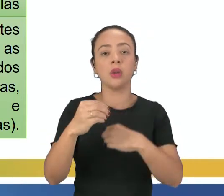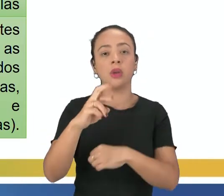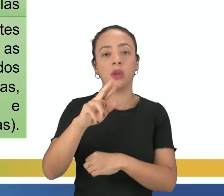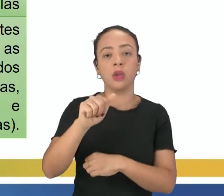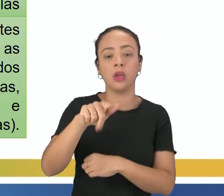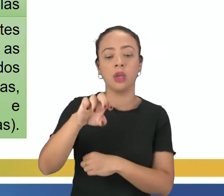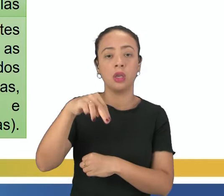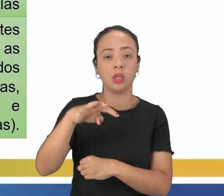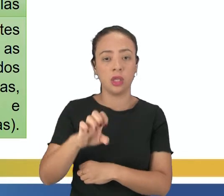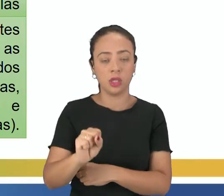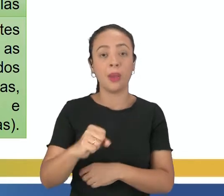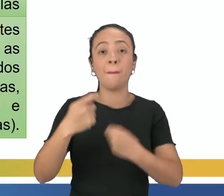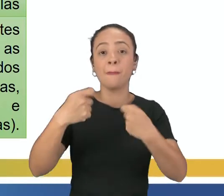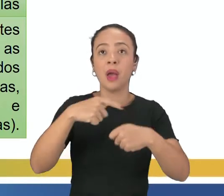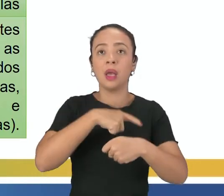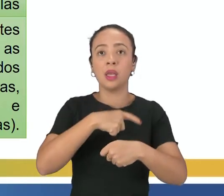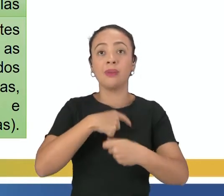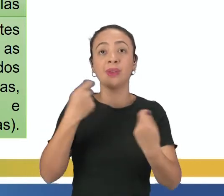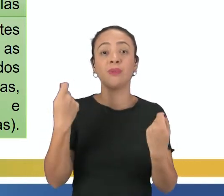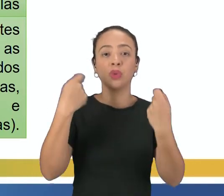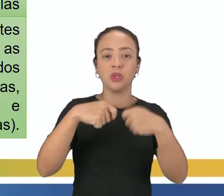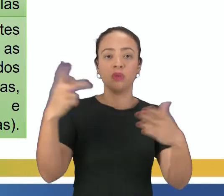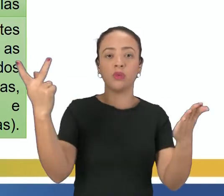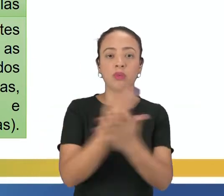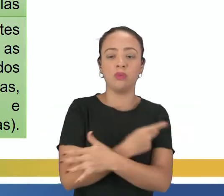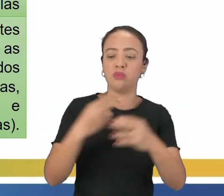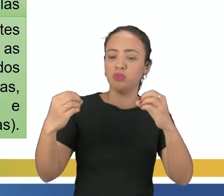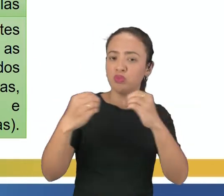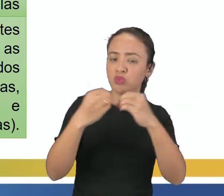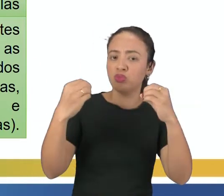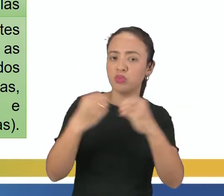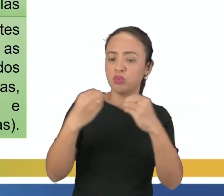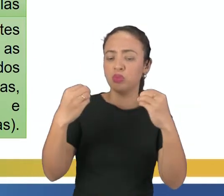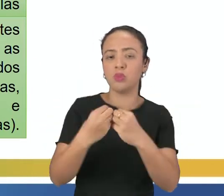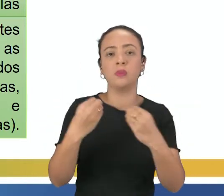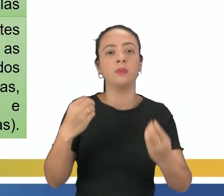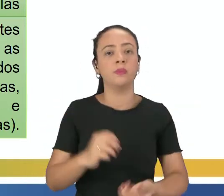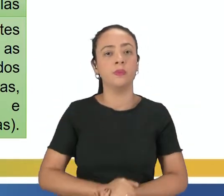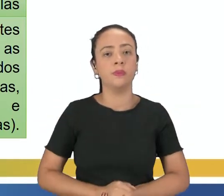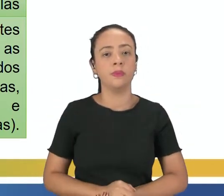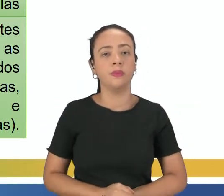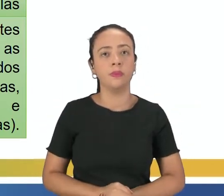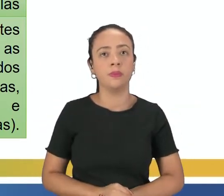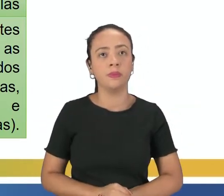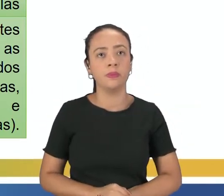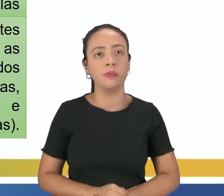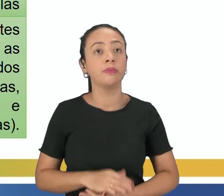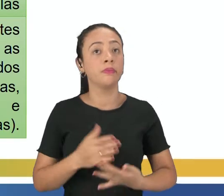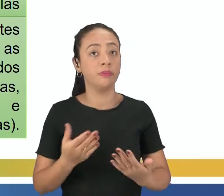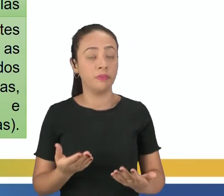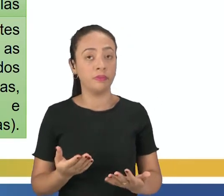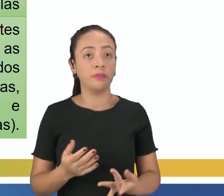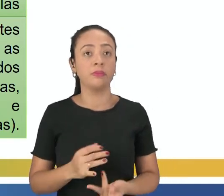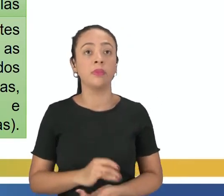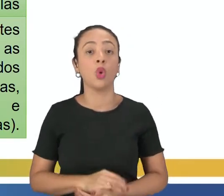dos reagentes devem possuir para que uma colisão entre elas sejam capazes. Então,